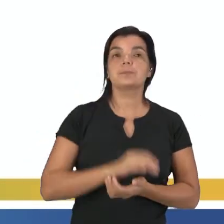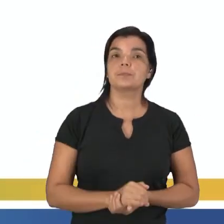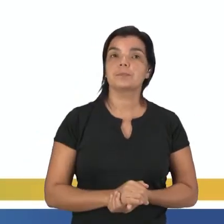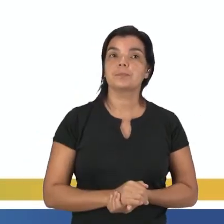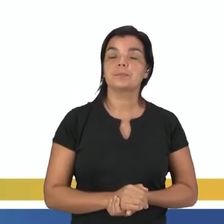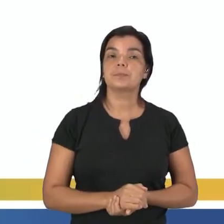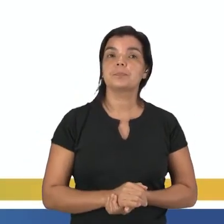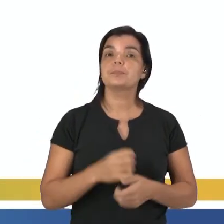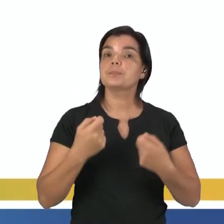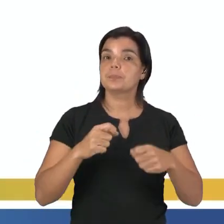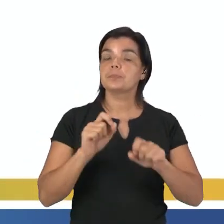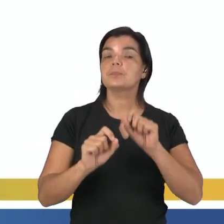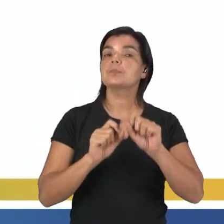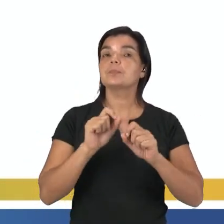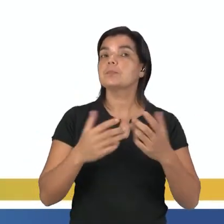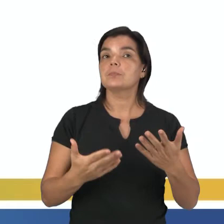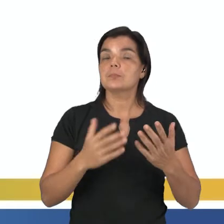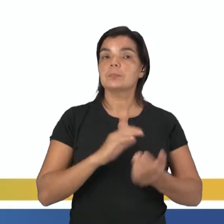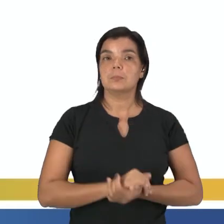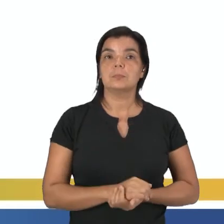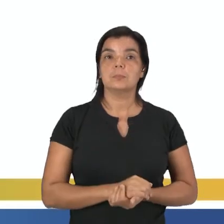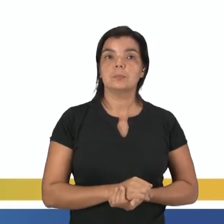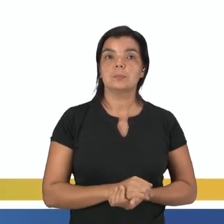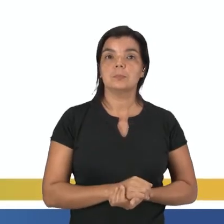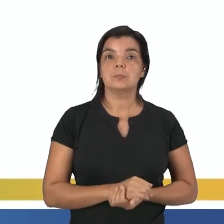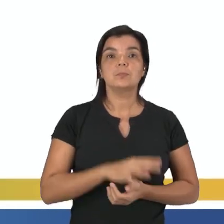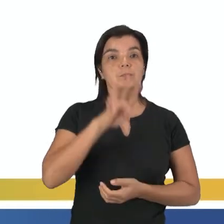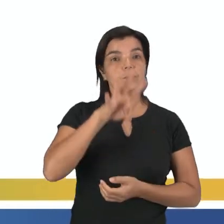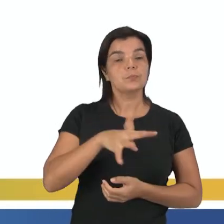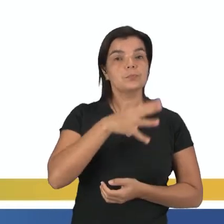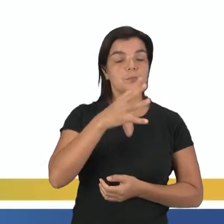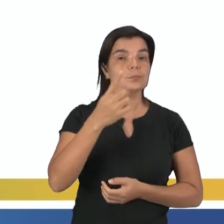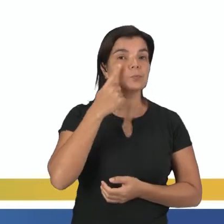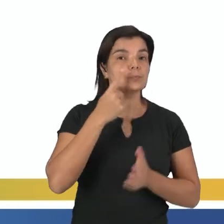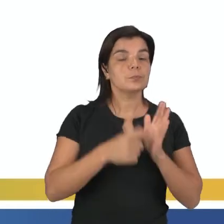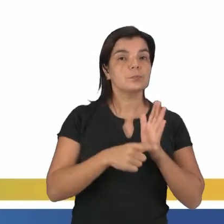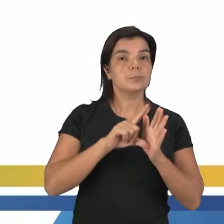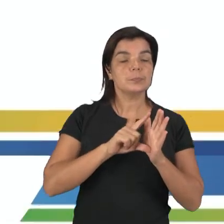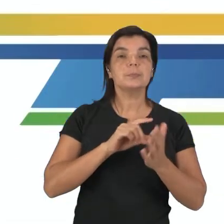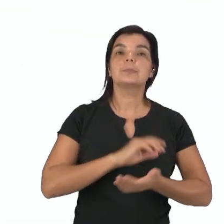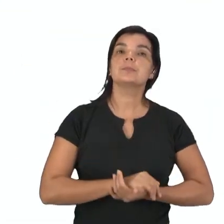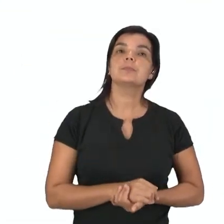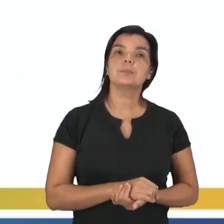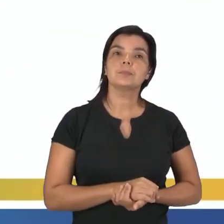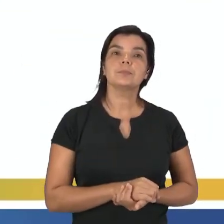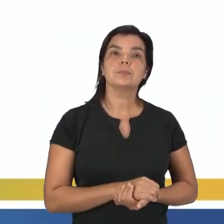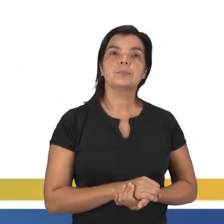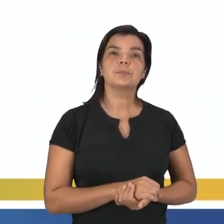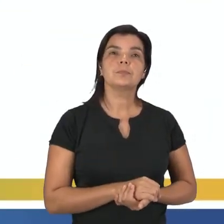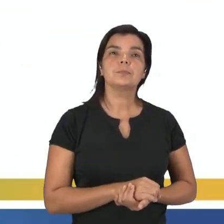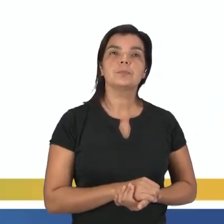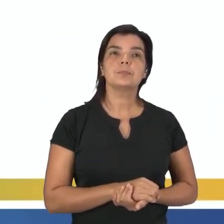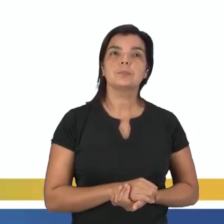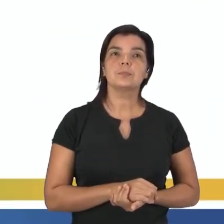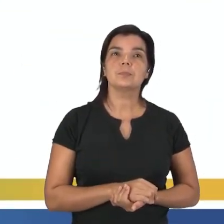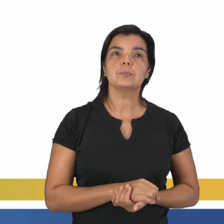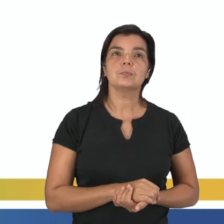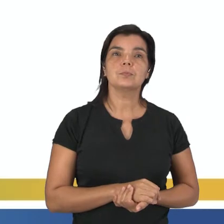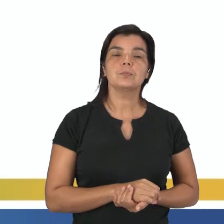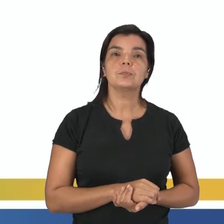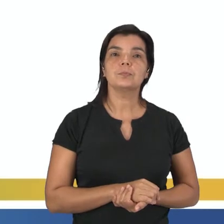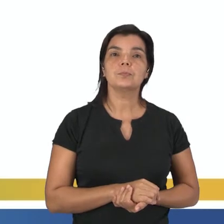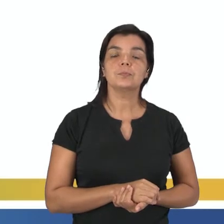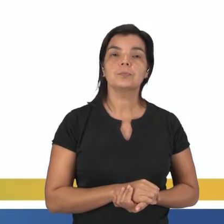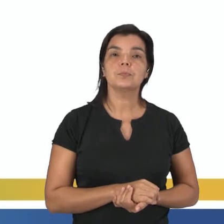para a gente resolver essa situação, vamos precisar daquela tabelinha que nós vimos anteriormente, tá ok? Vamos aqui adiante,